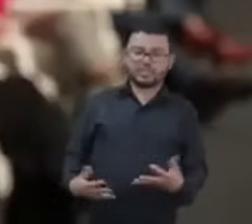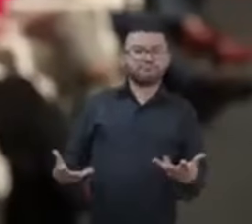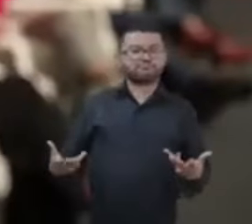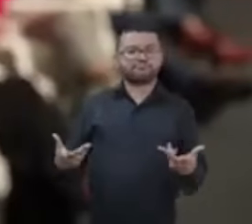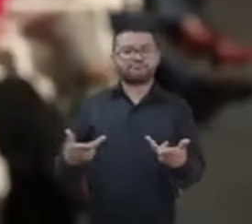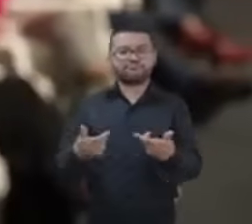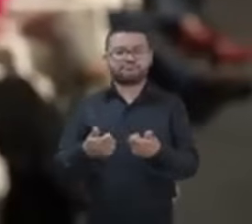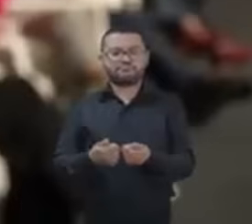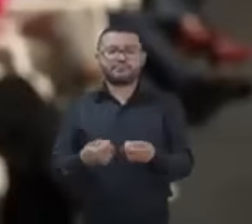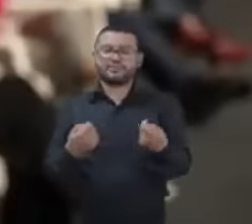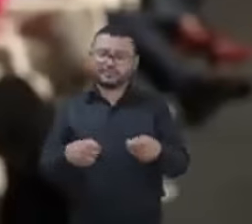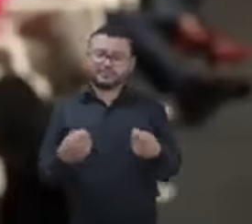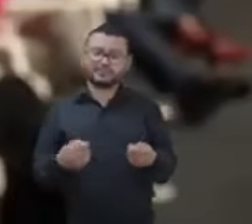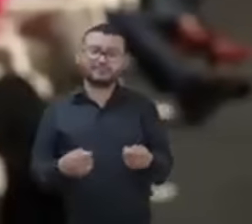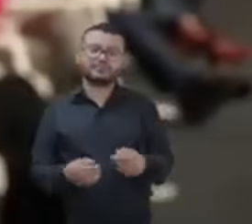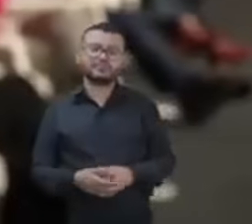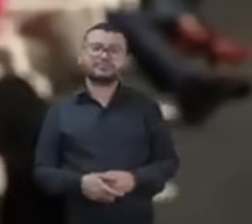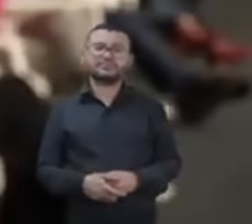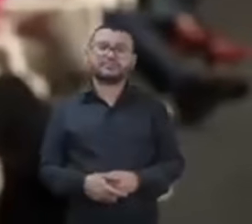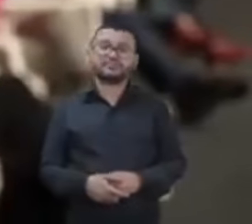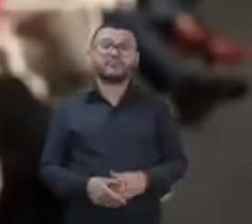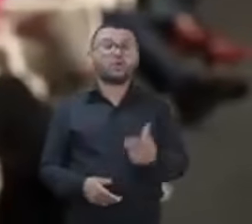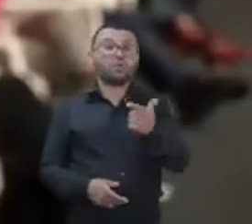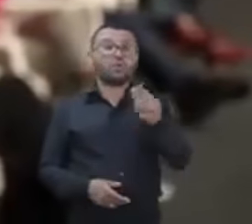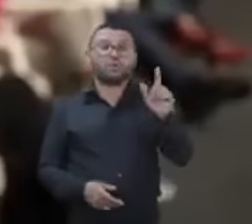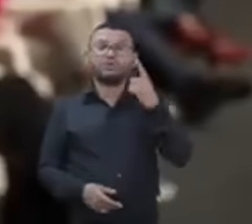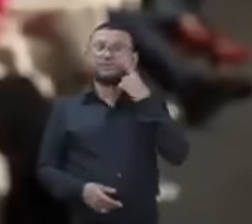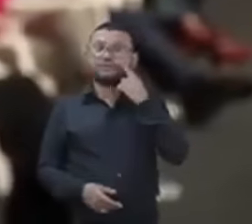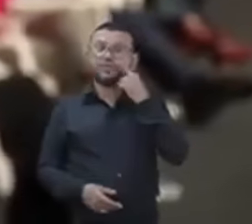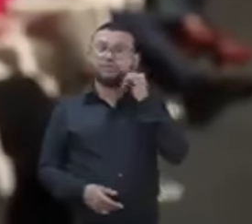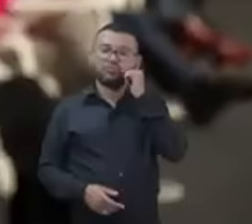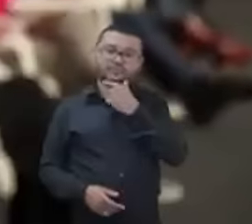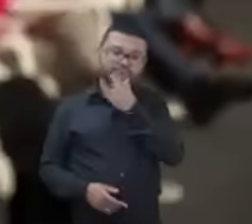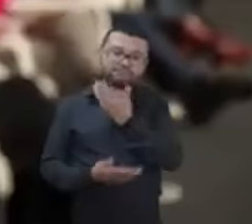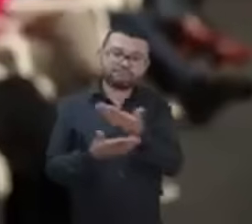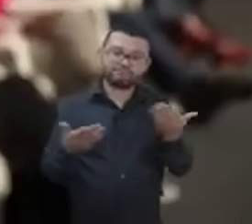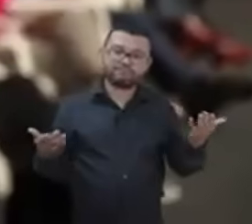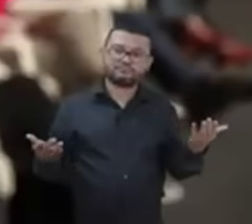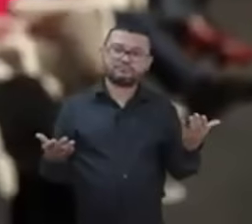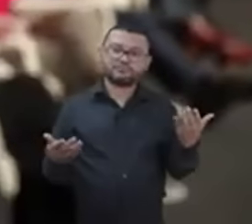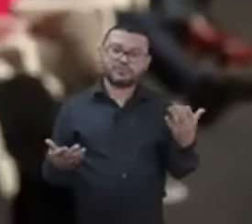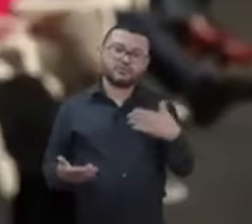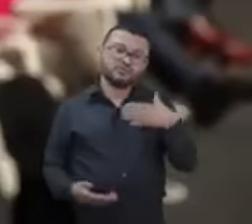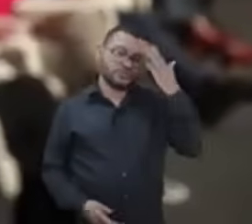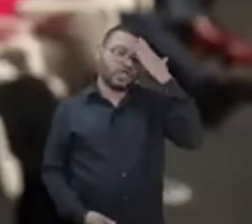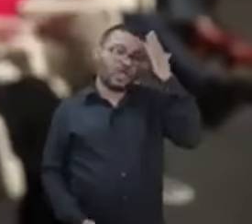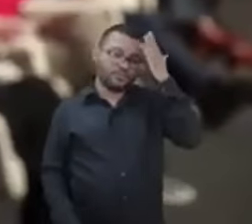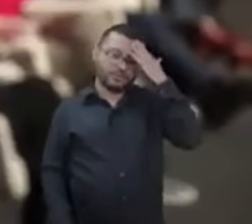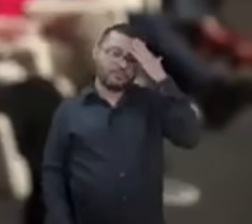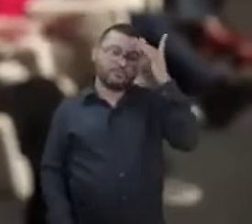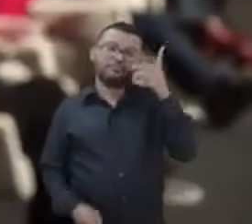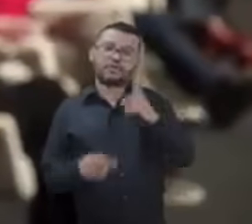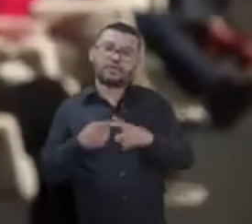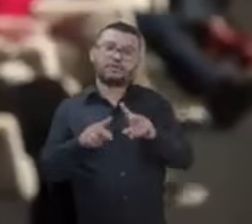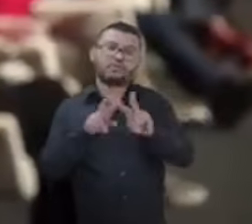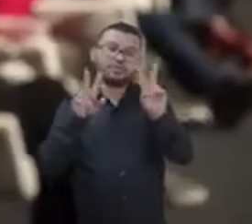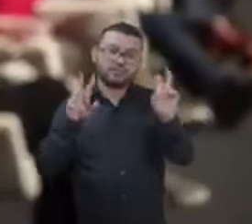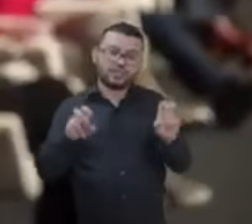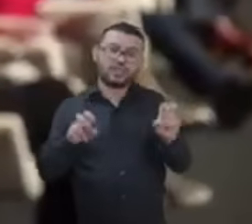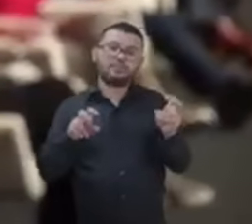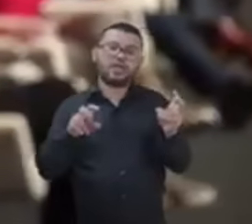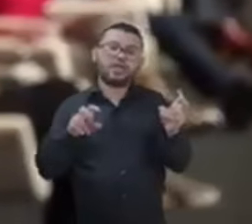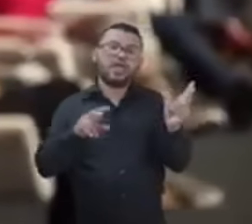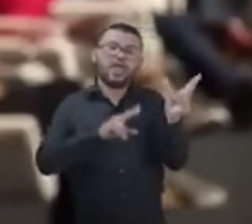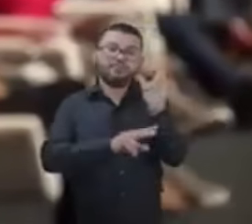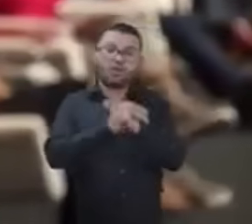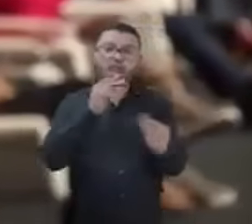seja eficaz. Da mesma forma, companheiras e companheiros, eu sei que o que eu vou falar aqui é polêmico, porque foi